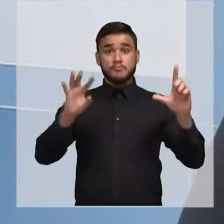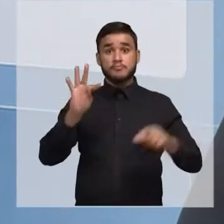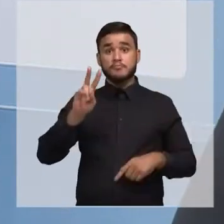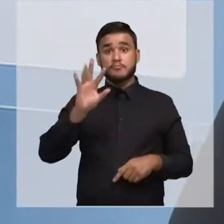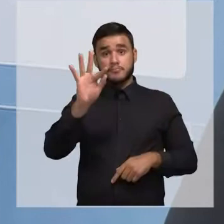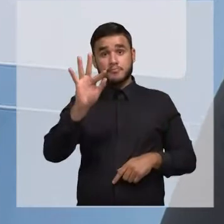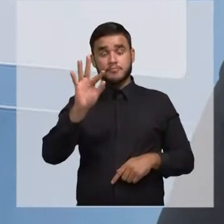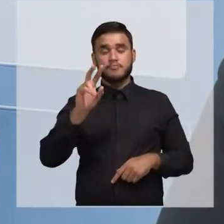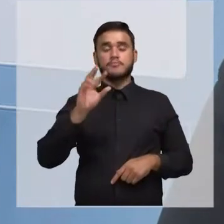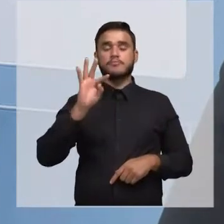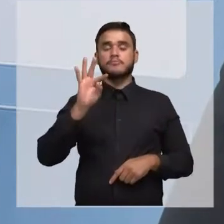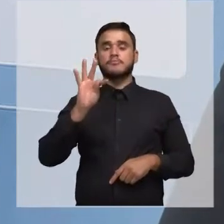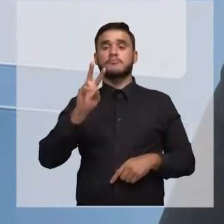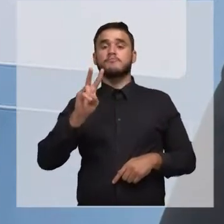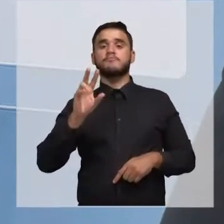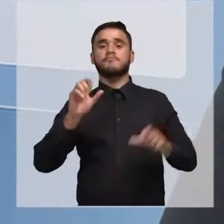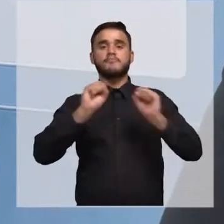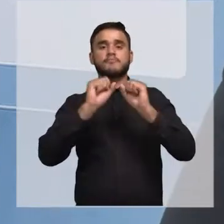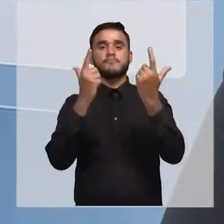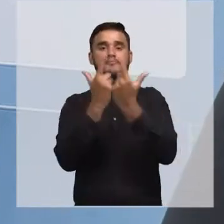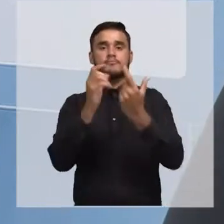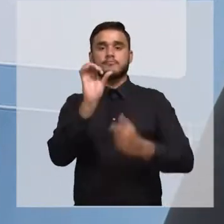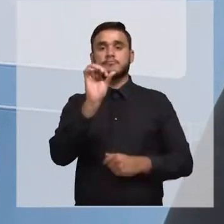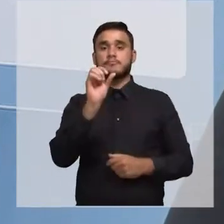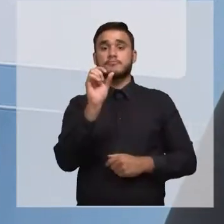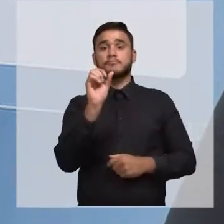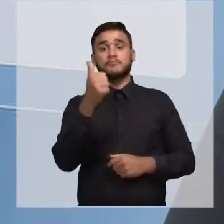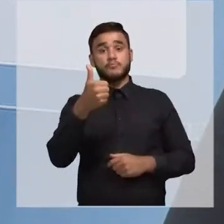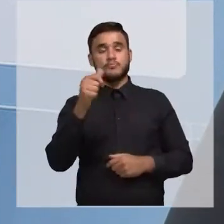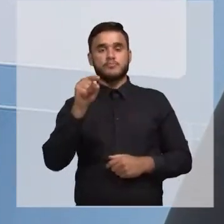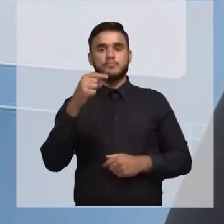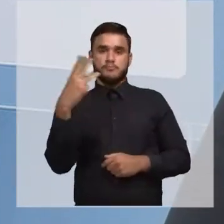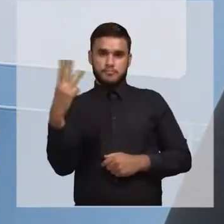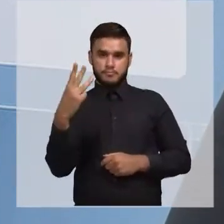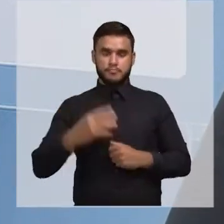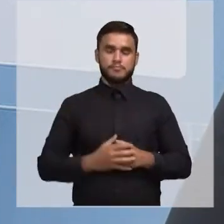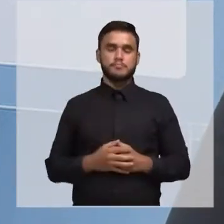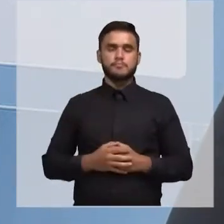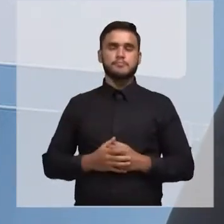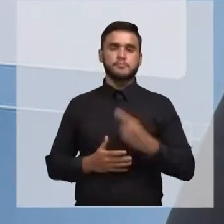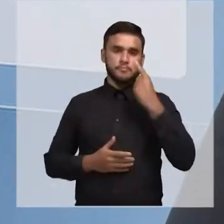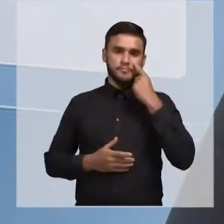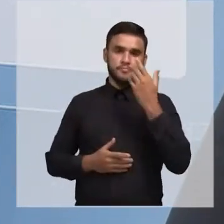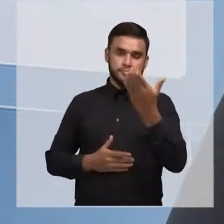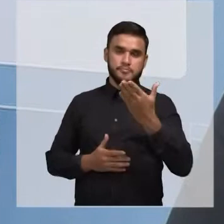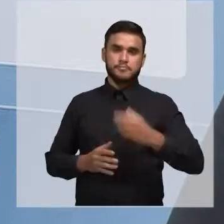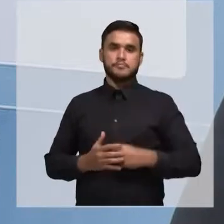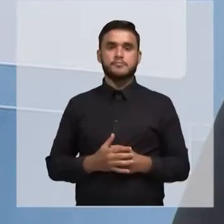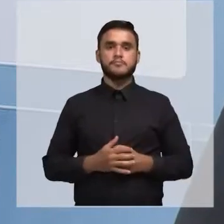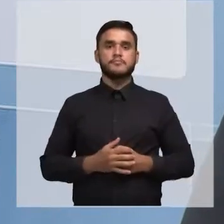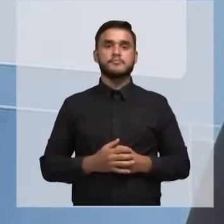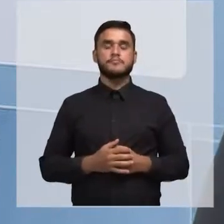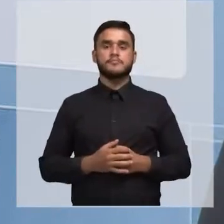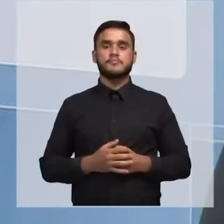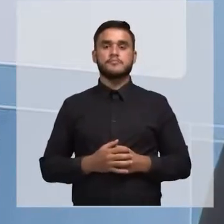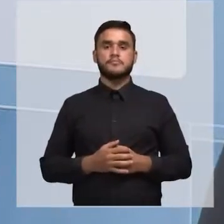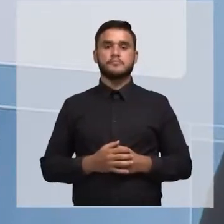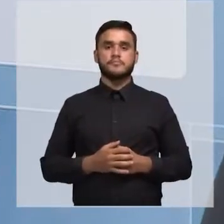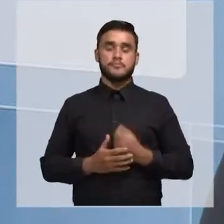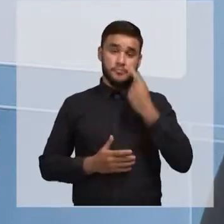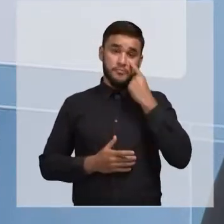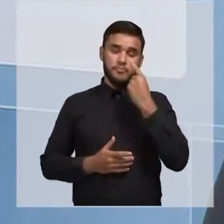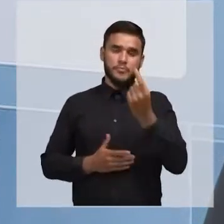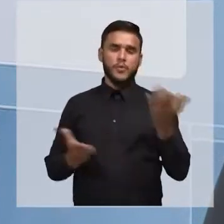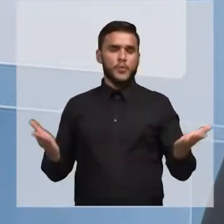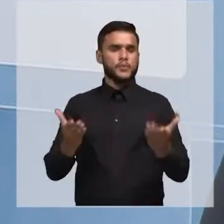Assembleia, canal 61.3. No bloco passado, a gente falou mais da questão jurídica, a gente vai diretamente para a